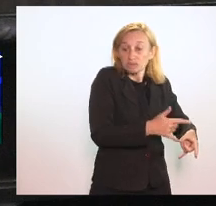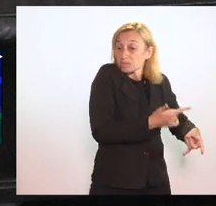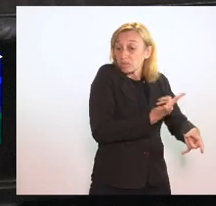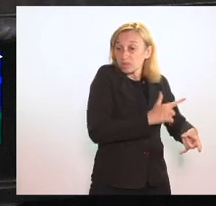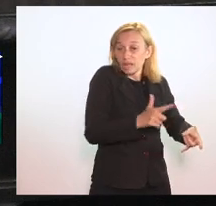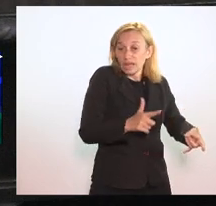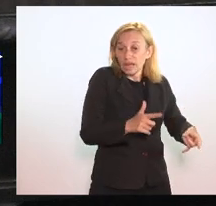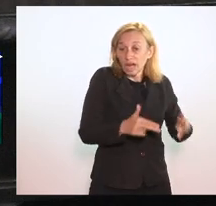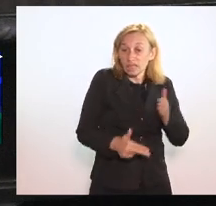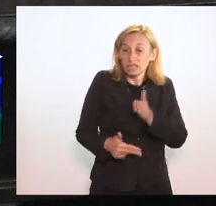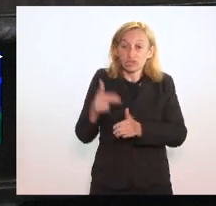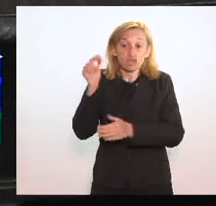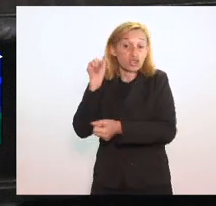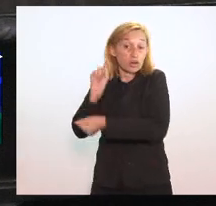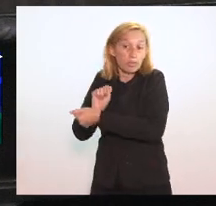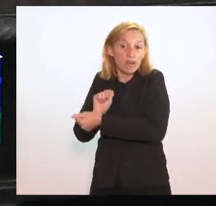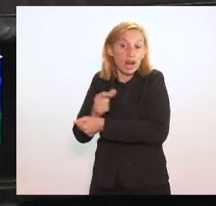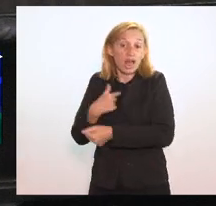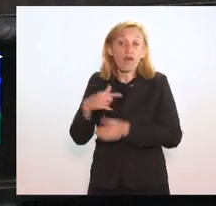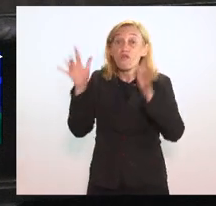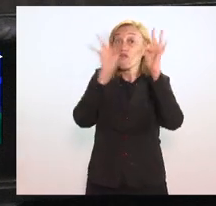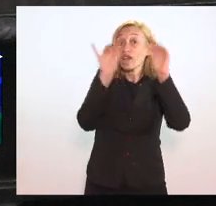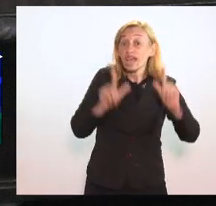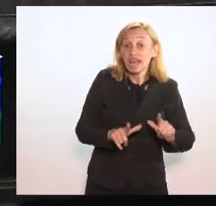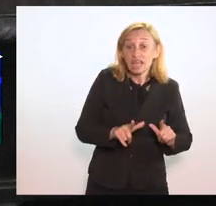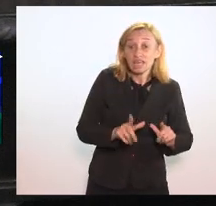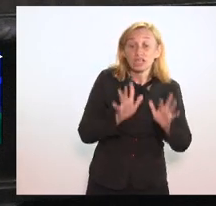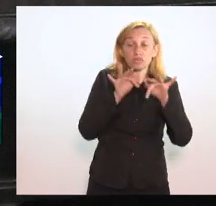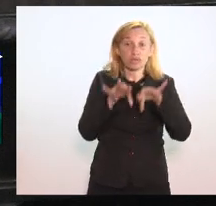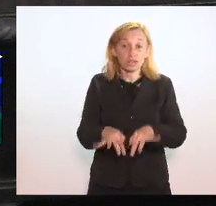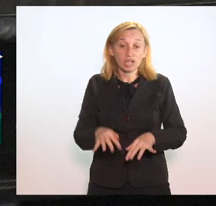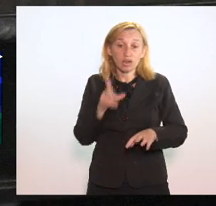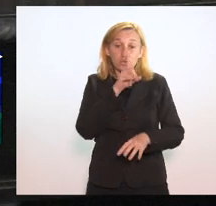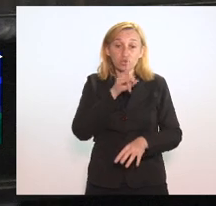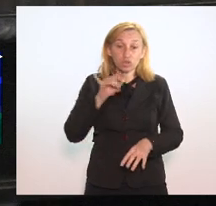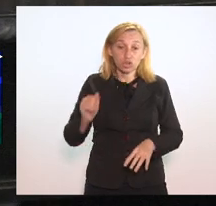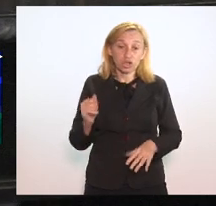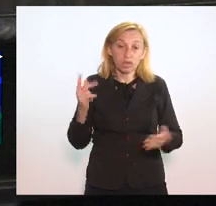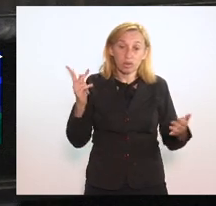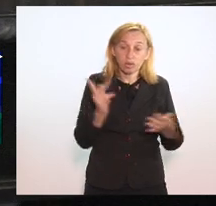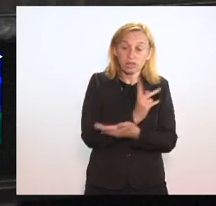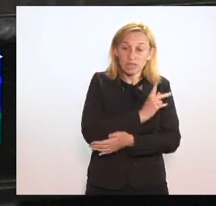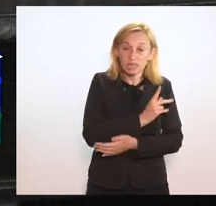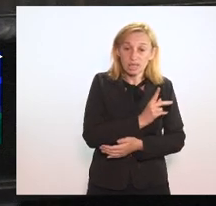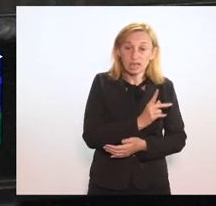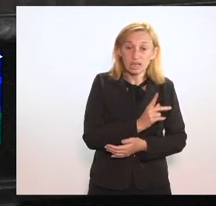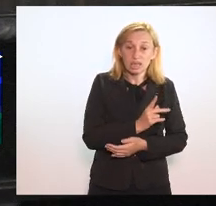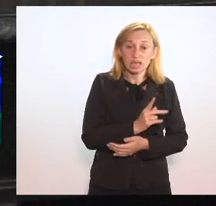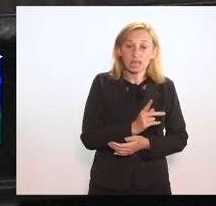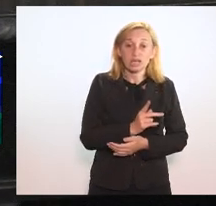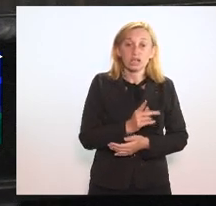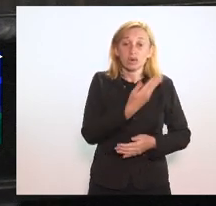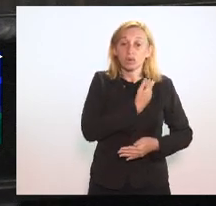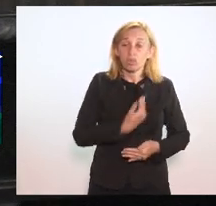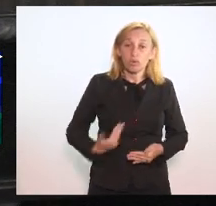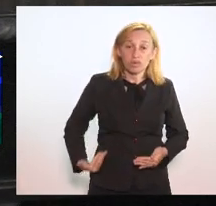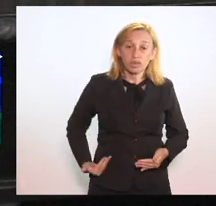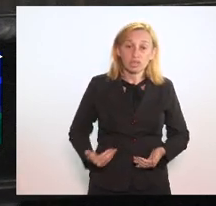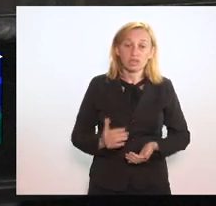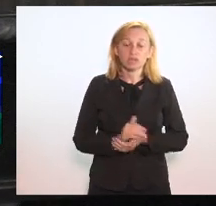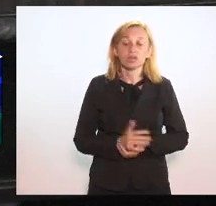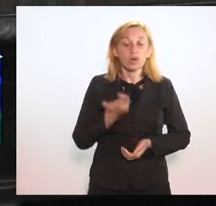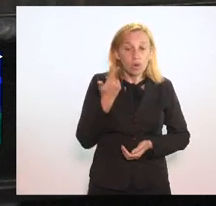e vou ficar muito feliz se ao final do dia surgir a notícia de que o governador